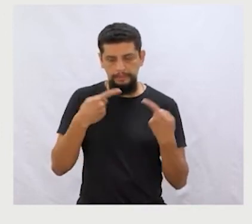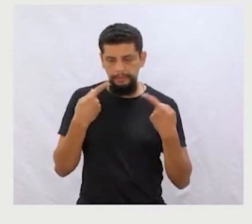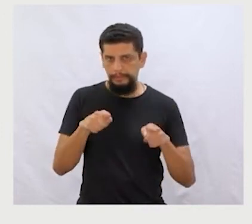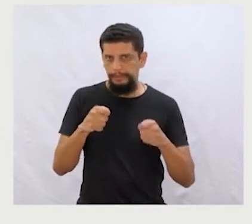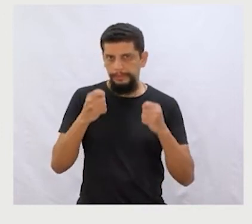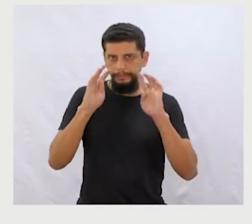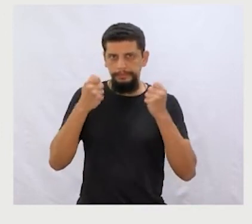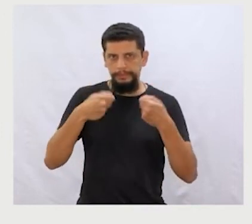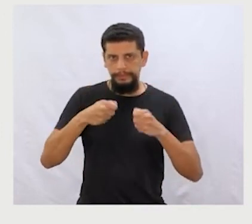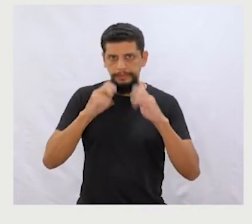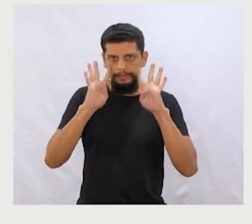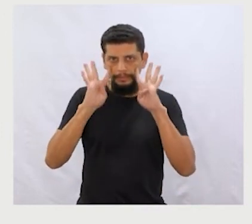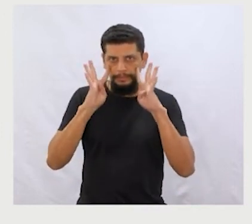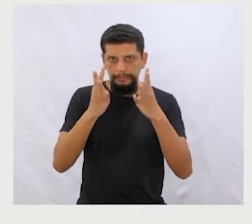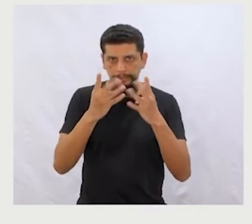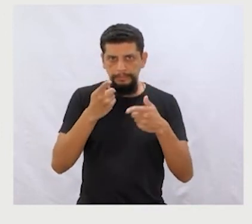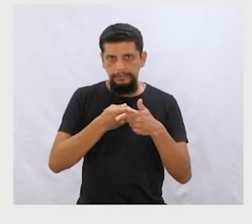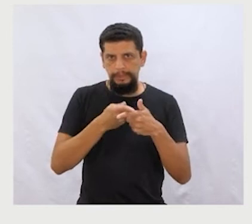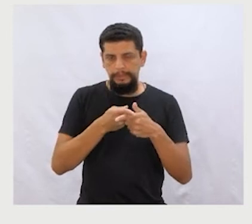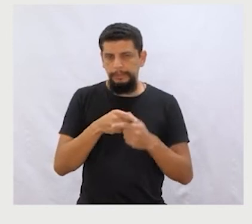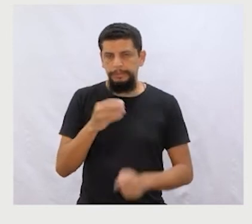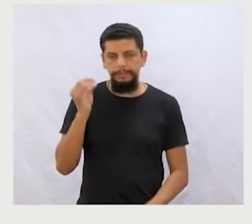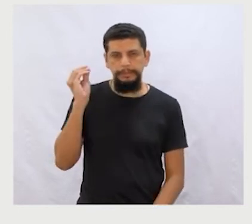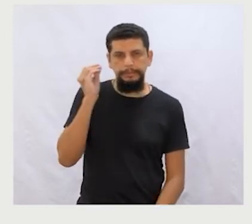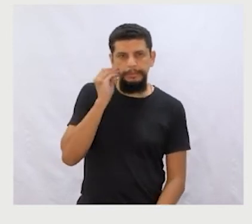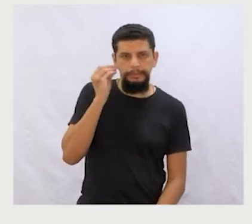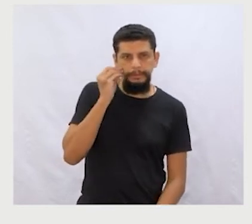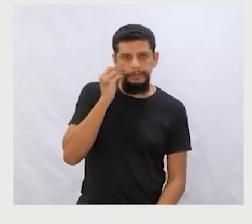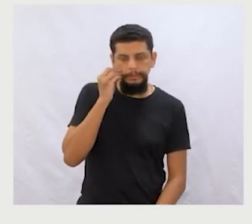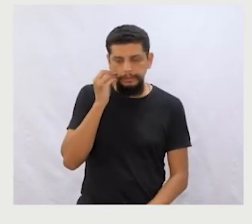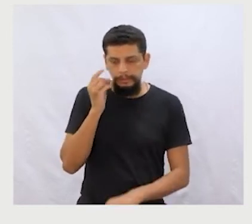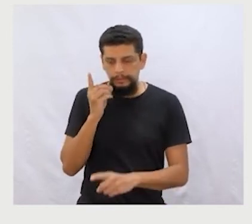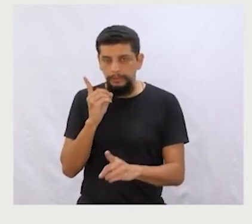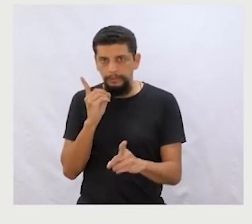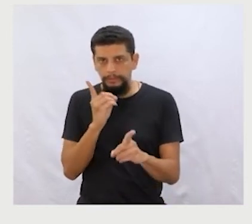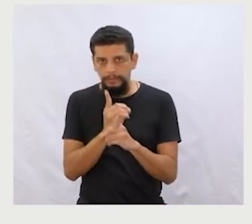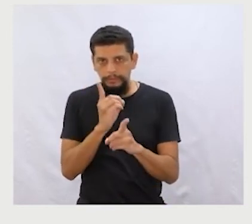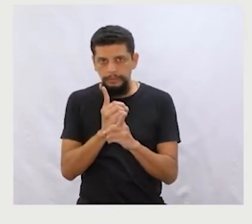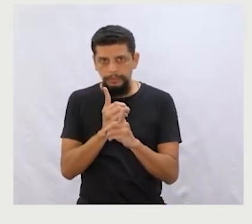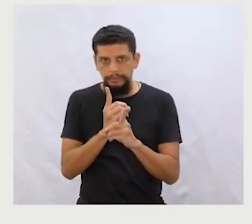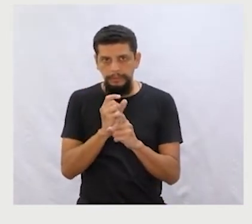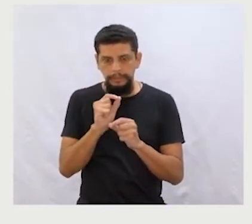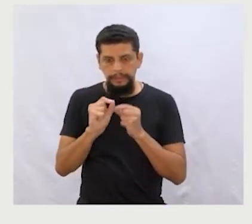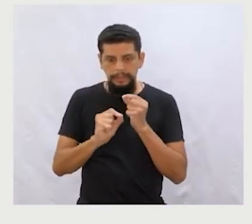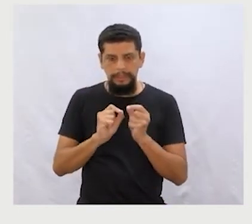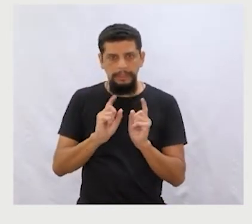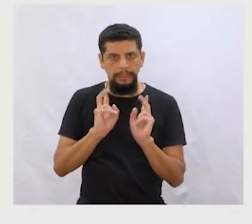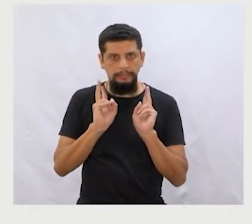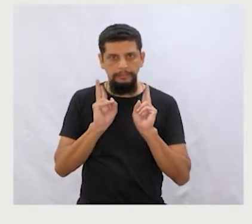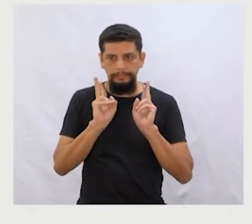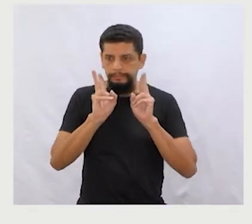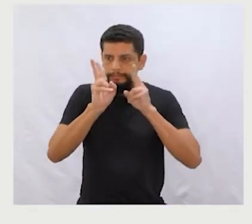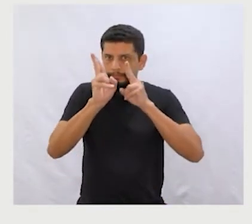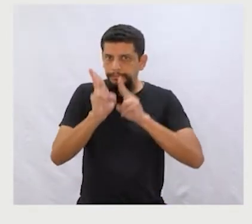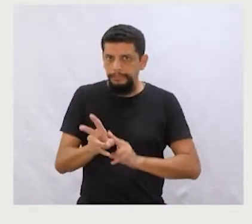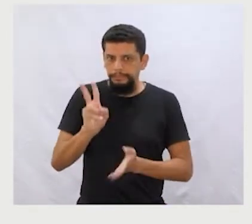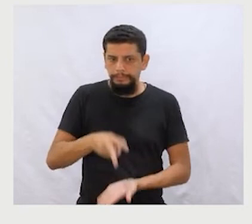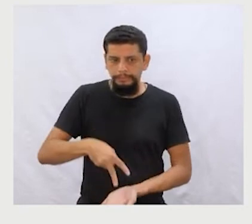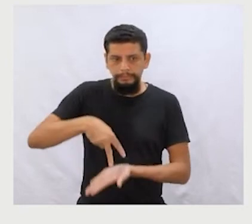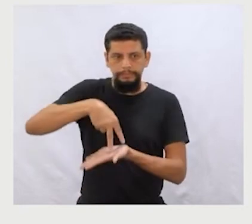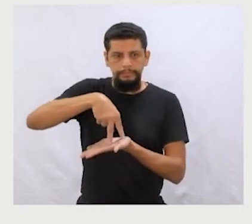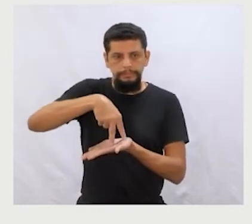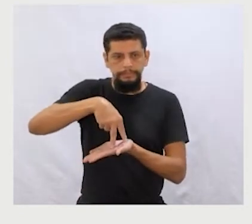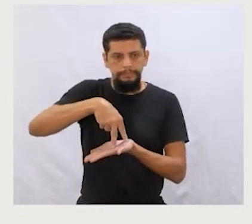muita atenção, certo? Porque vocês vão tentar achar ali quem está na mesma